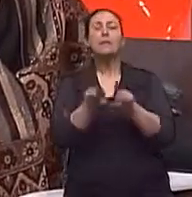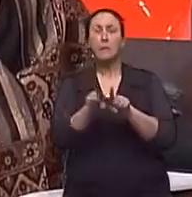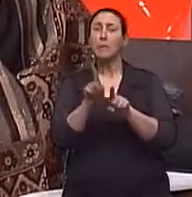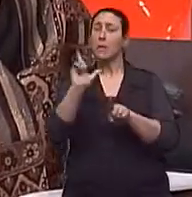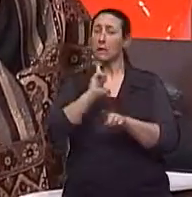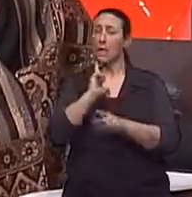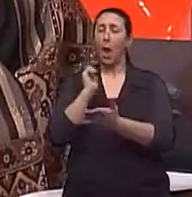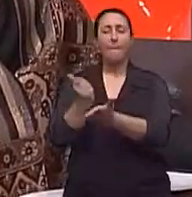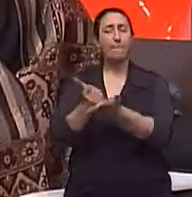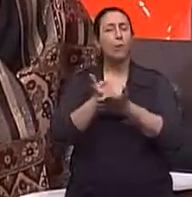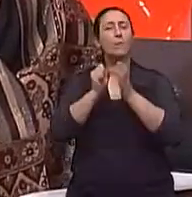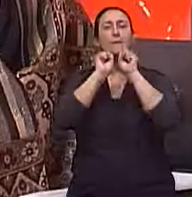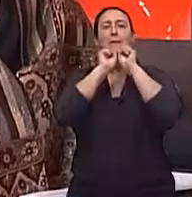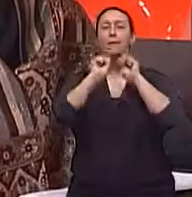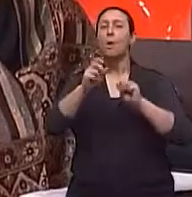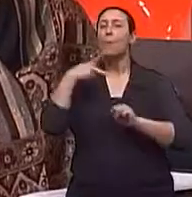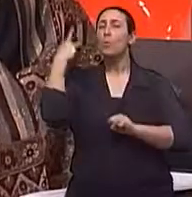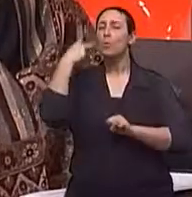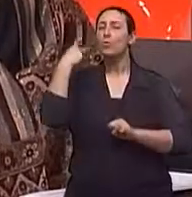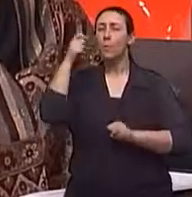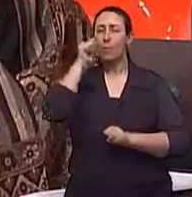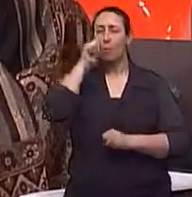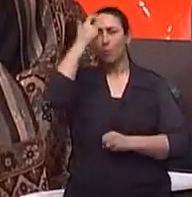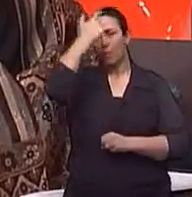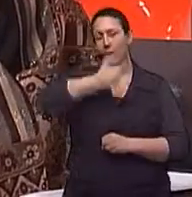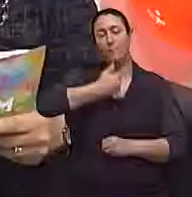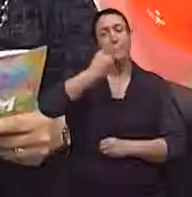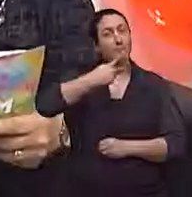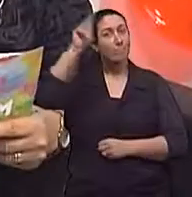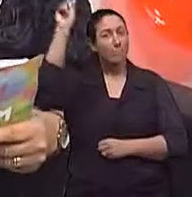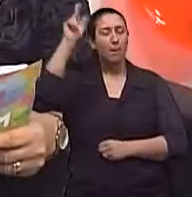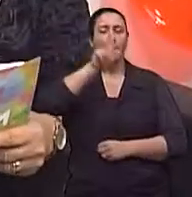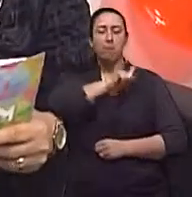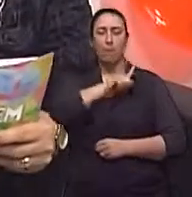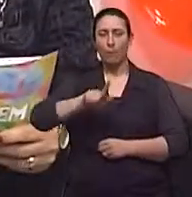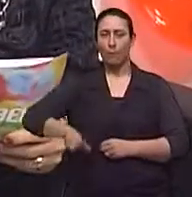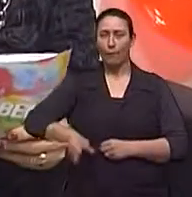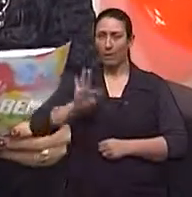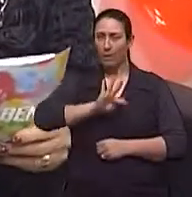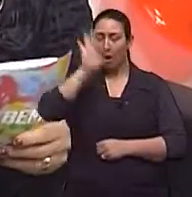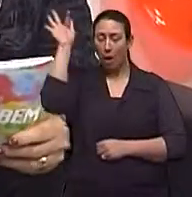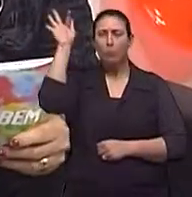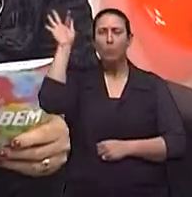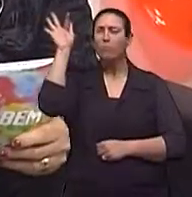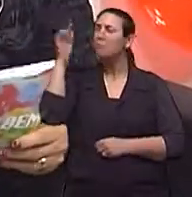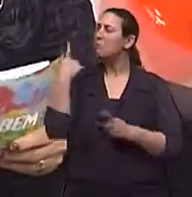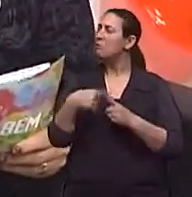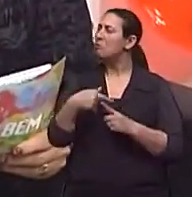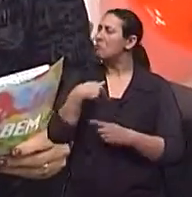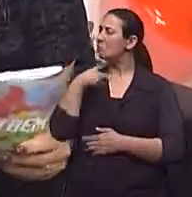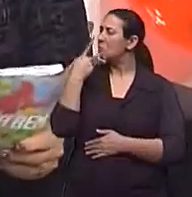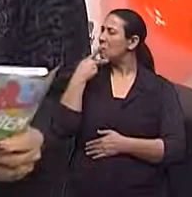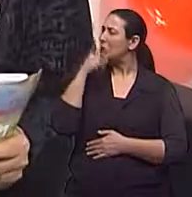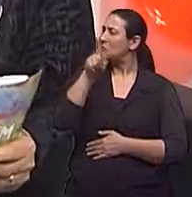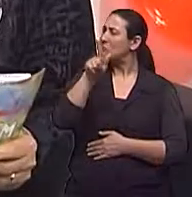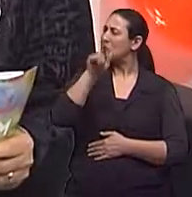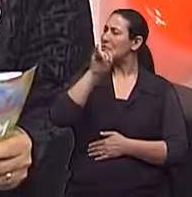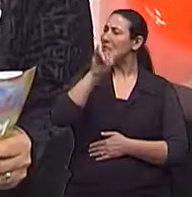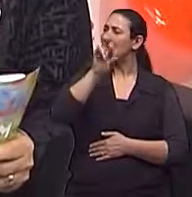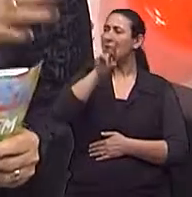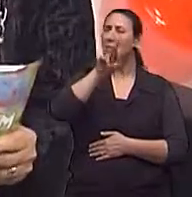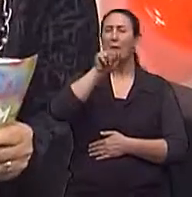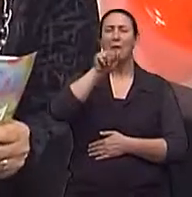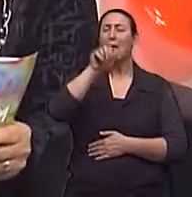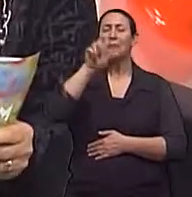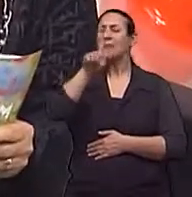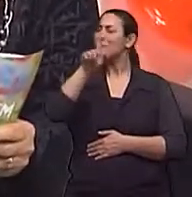para mulheres da presidência da república Girassóis e desse gerações só porque o trabalho